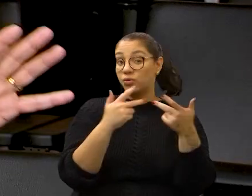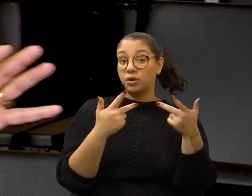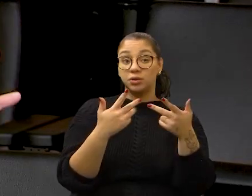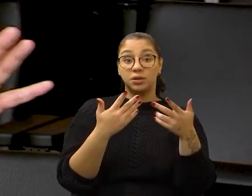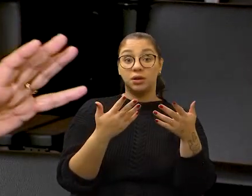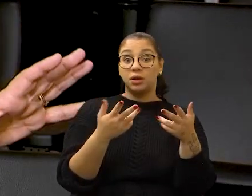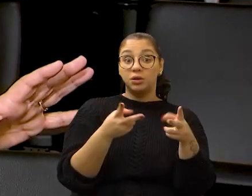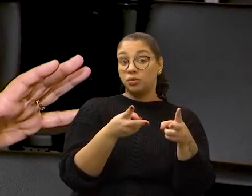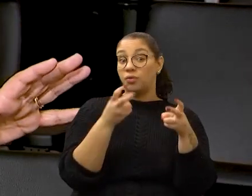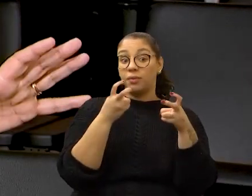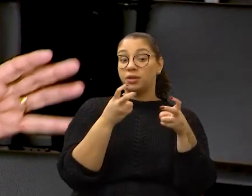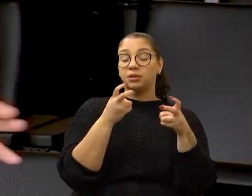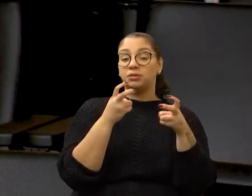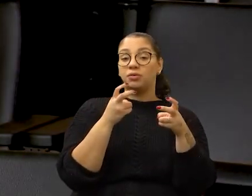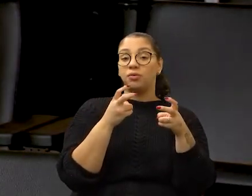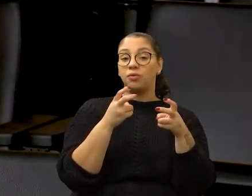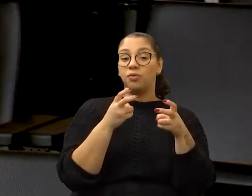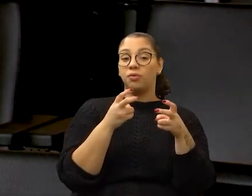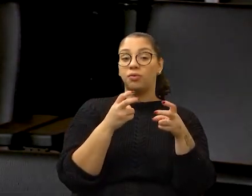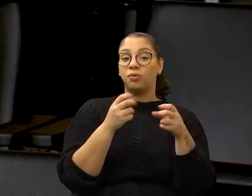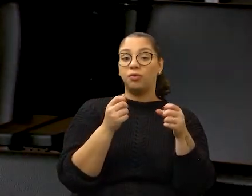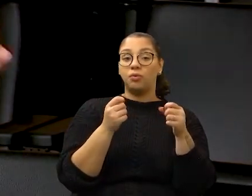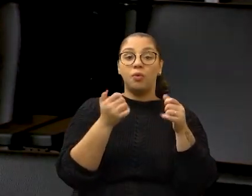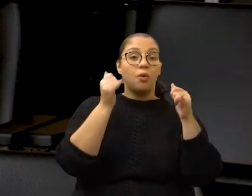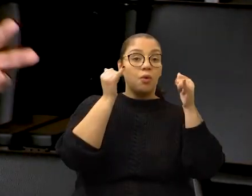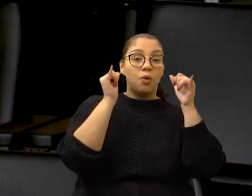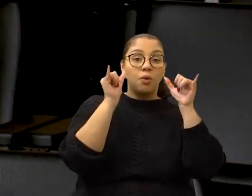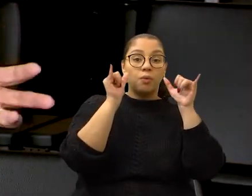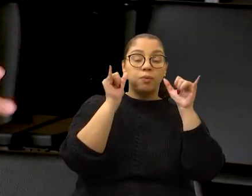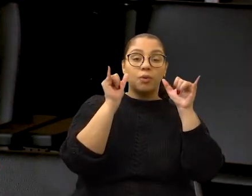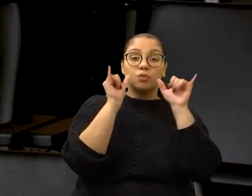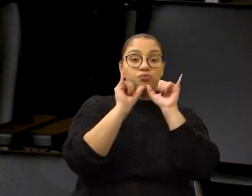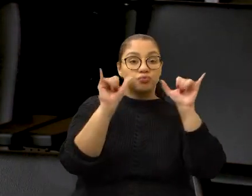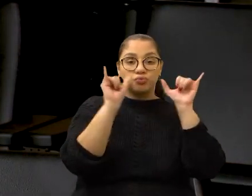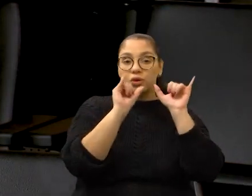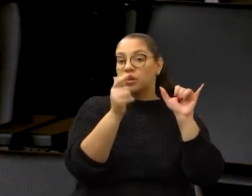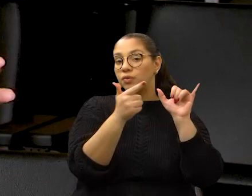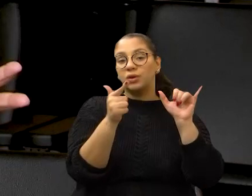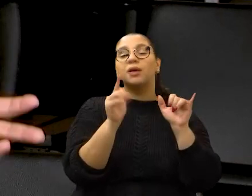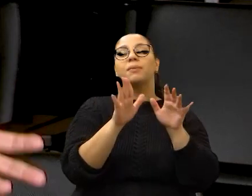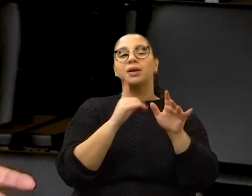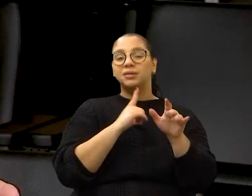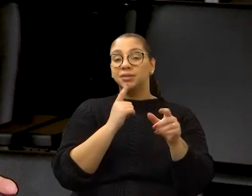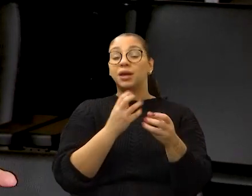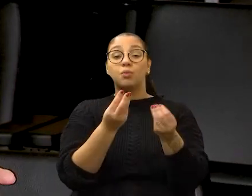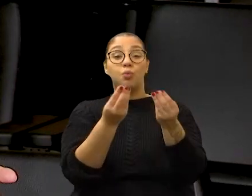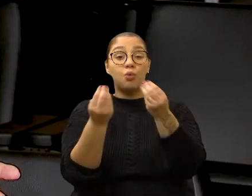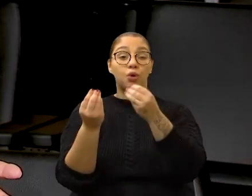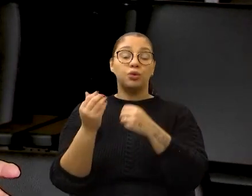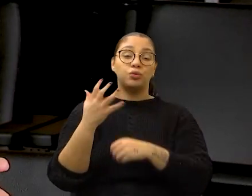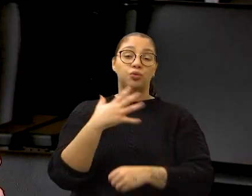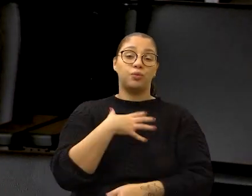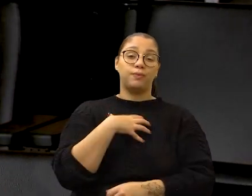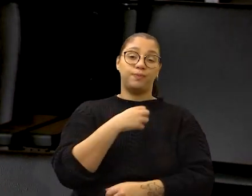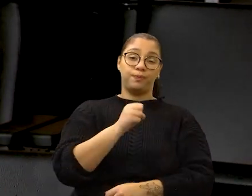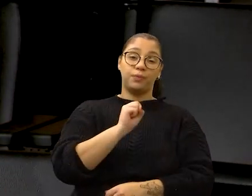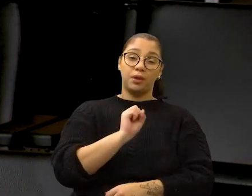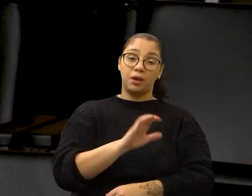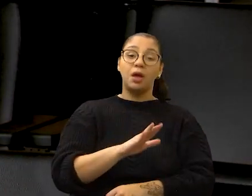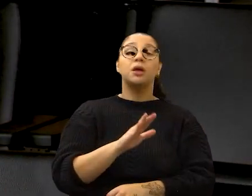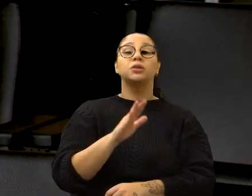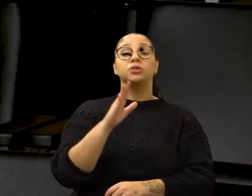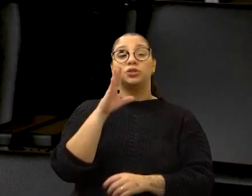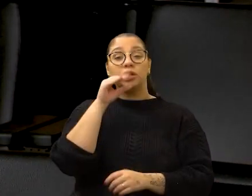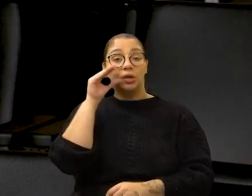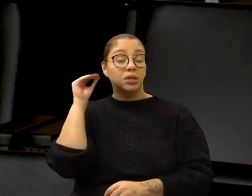Deus, não é para aparecer mesmo, mas está pipocando muitos casos de suicídio entre adolescentes. E,